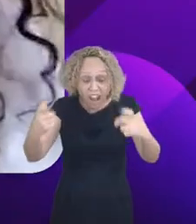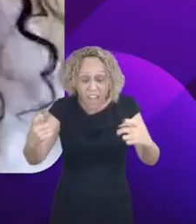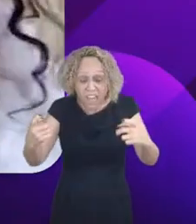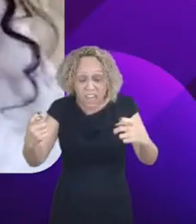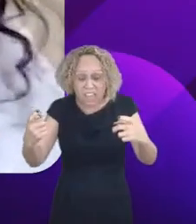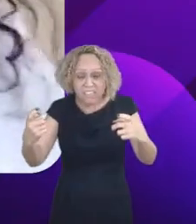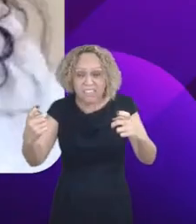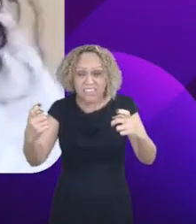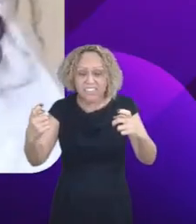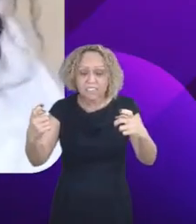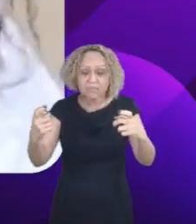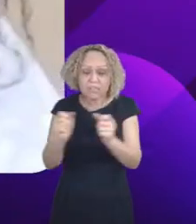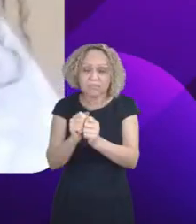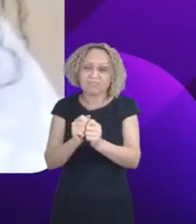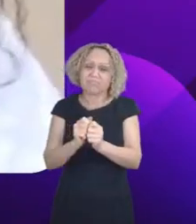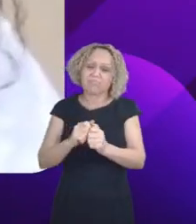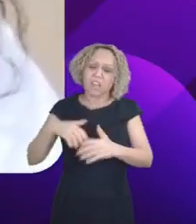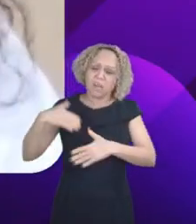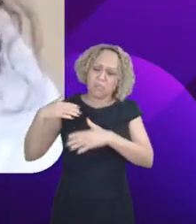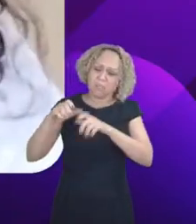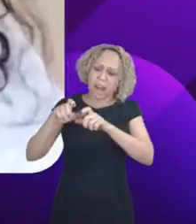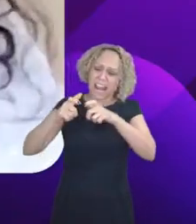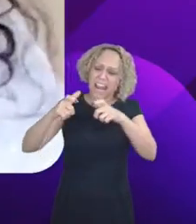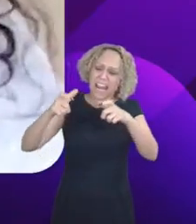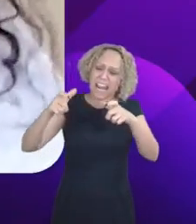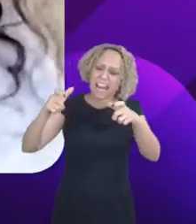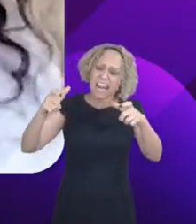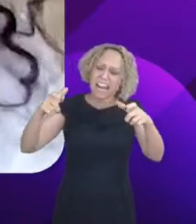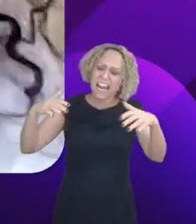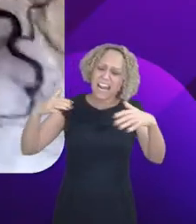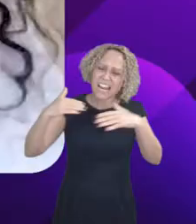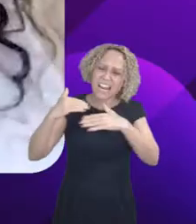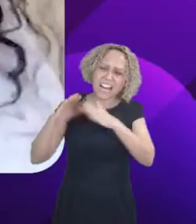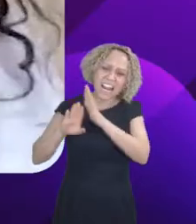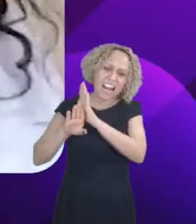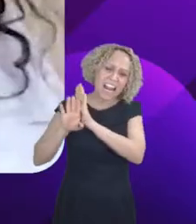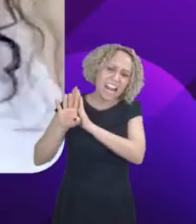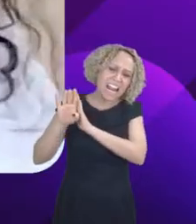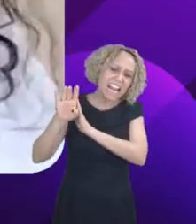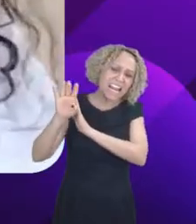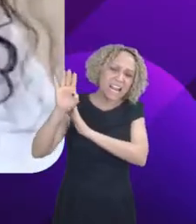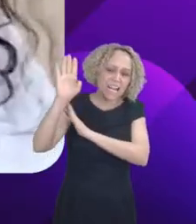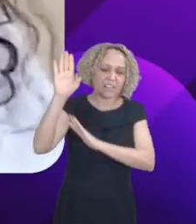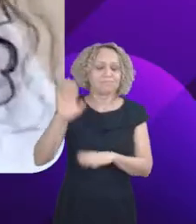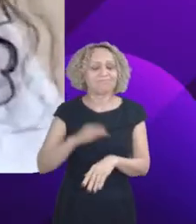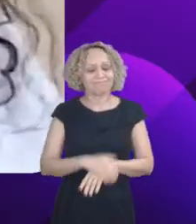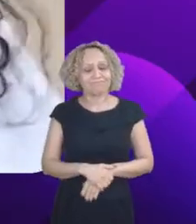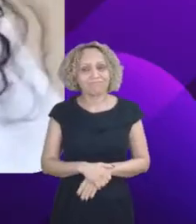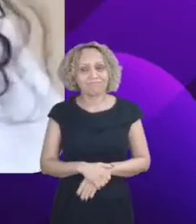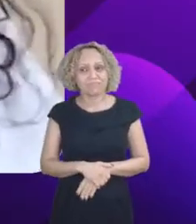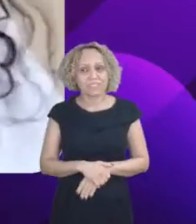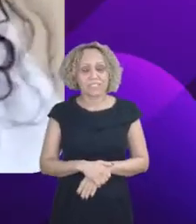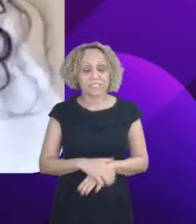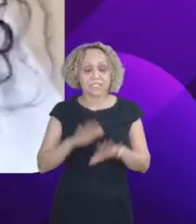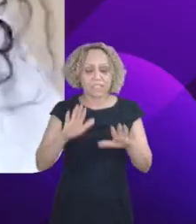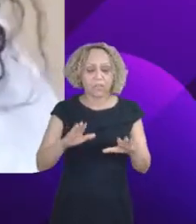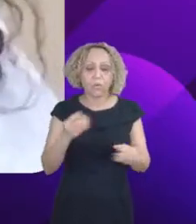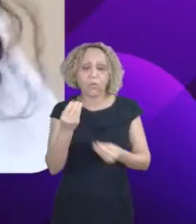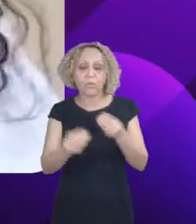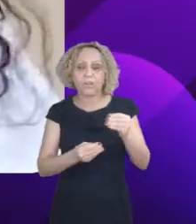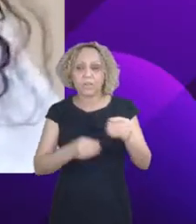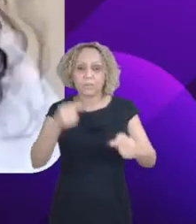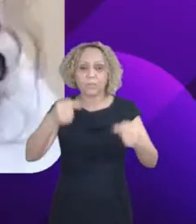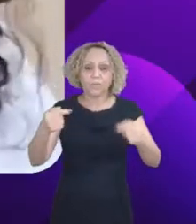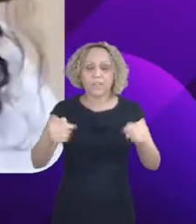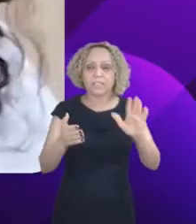a estas mulheres, elas impactam de forma mais dolorosa e complexa. Então, para a gente pautar políticas públicas para todas